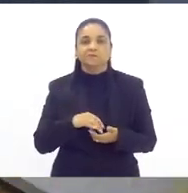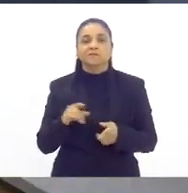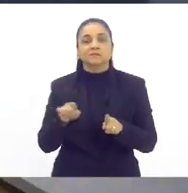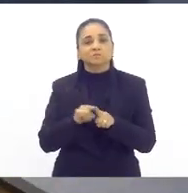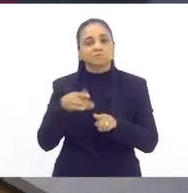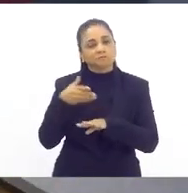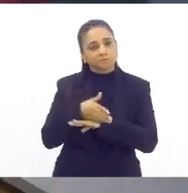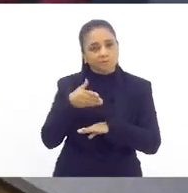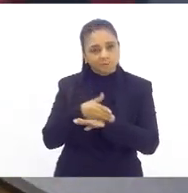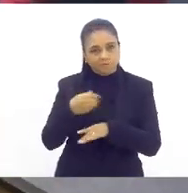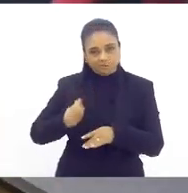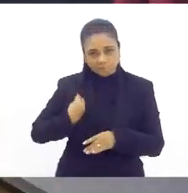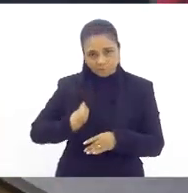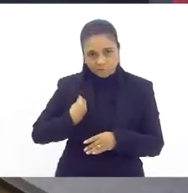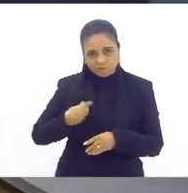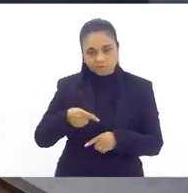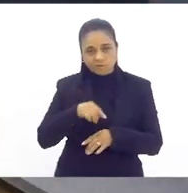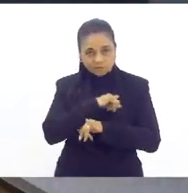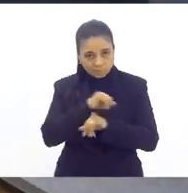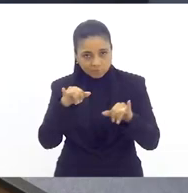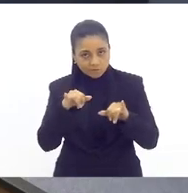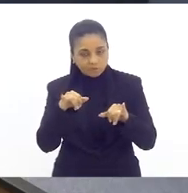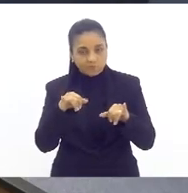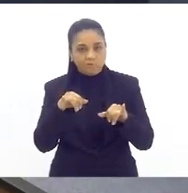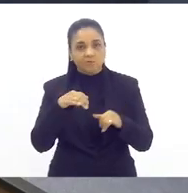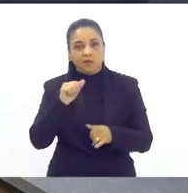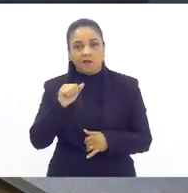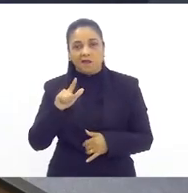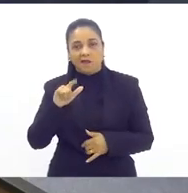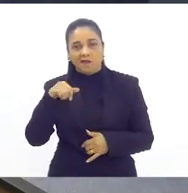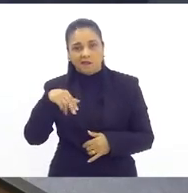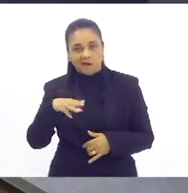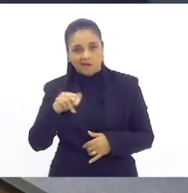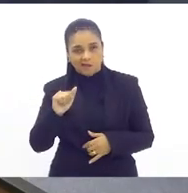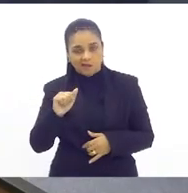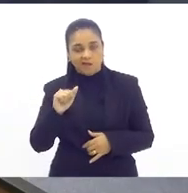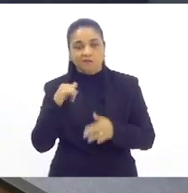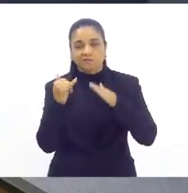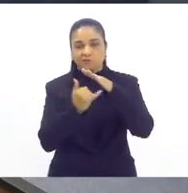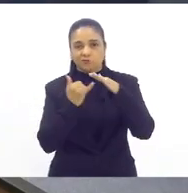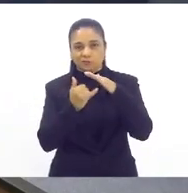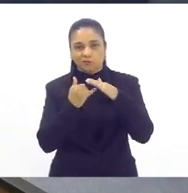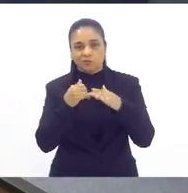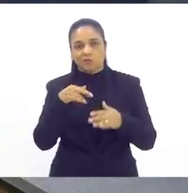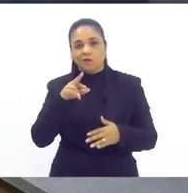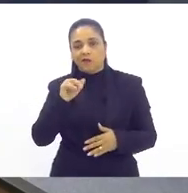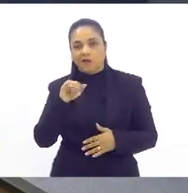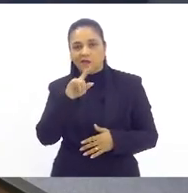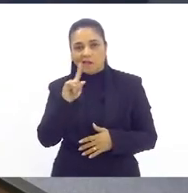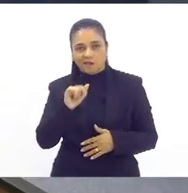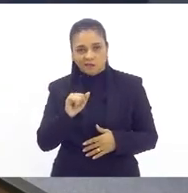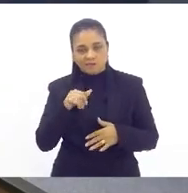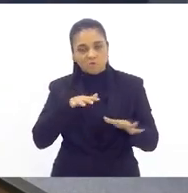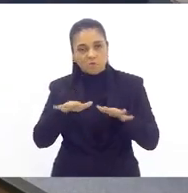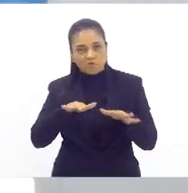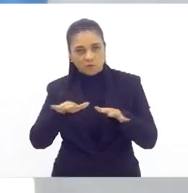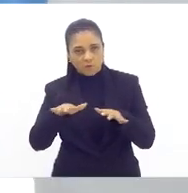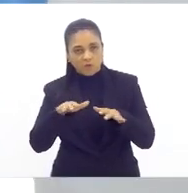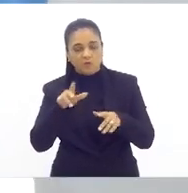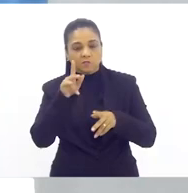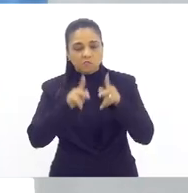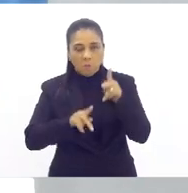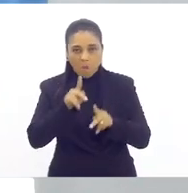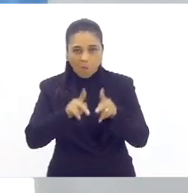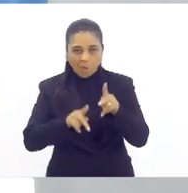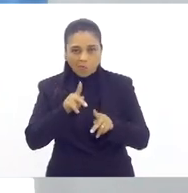estão presentes aqui também a não ser a presença de Alan Brum Pinheiro do Instituto Raiz e movimento e do fórum popular do Complexo